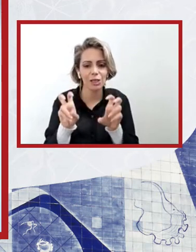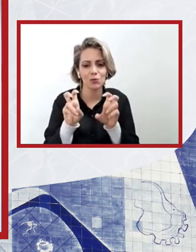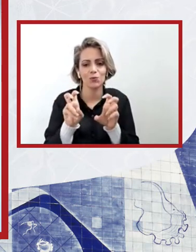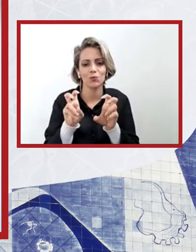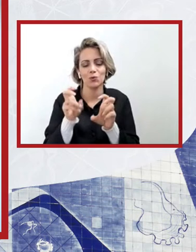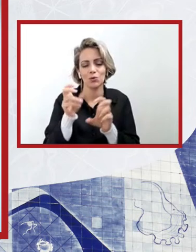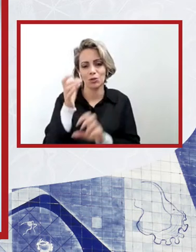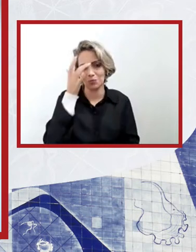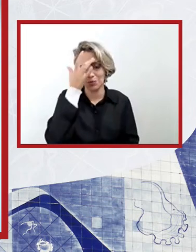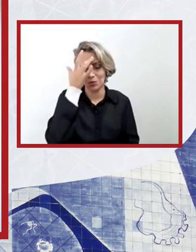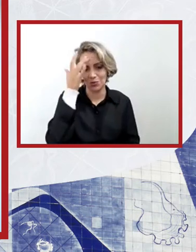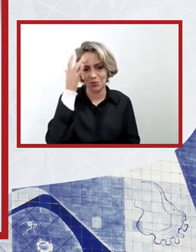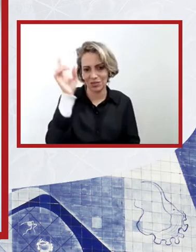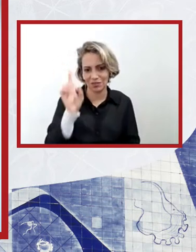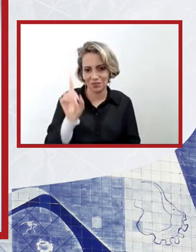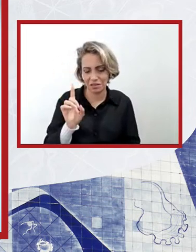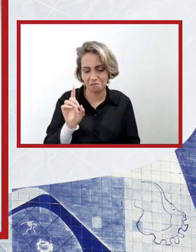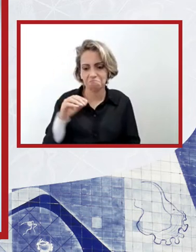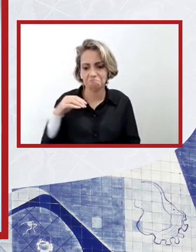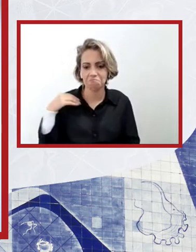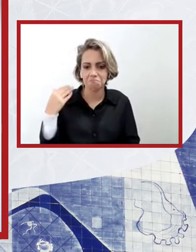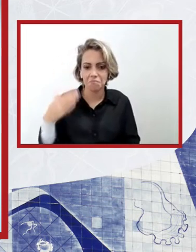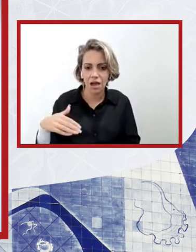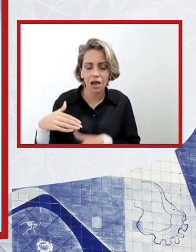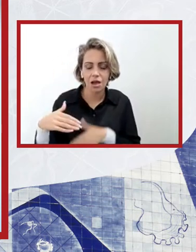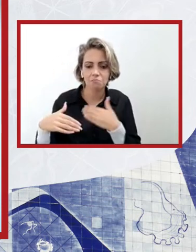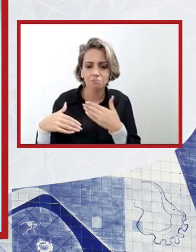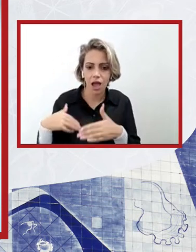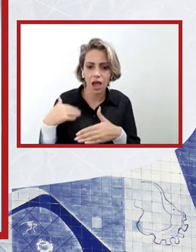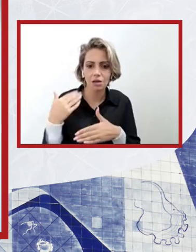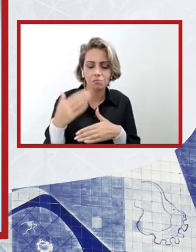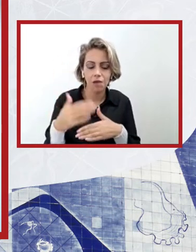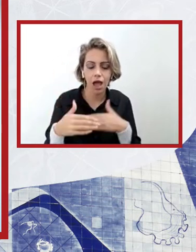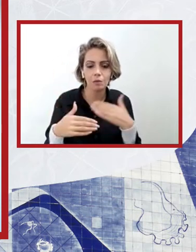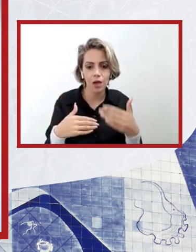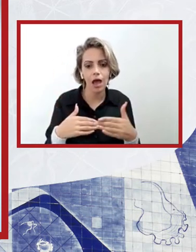foram obtendo essa formação com o tempo.